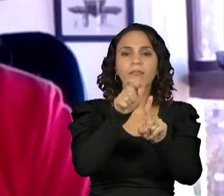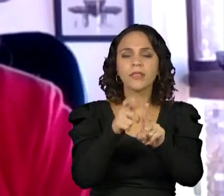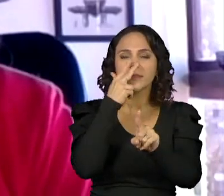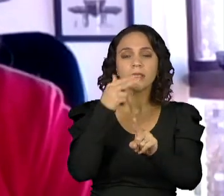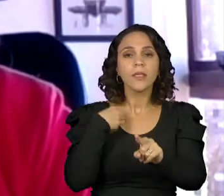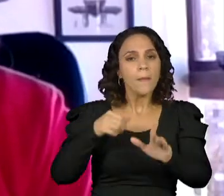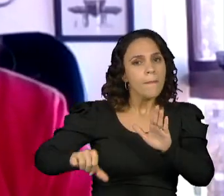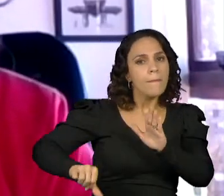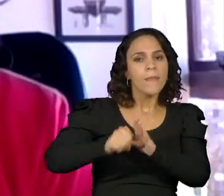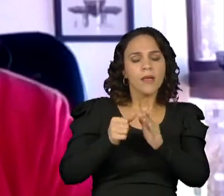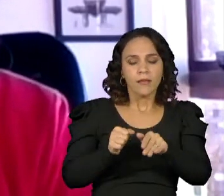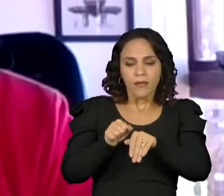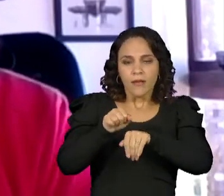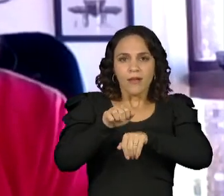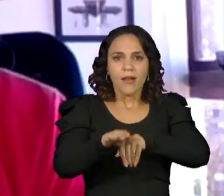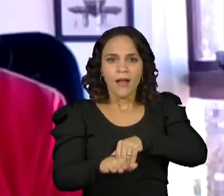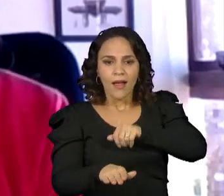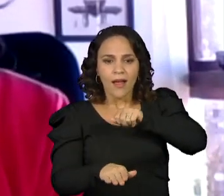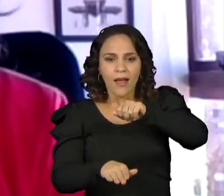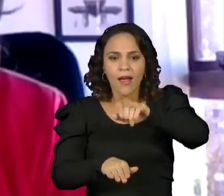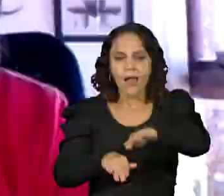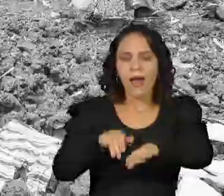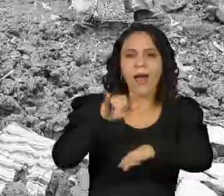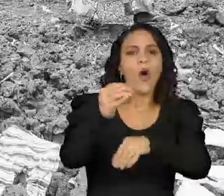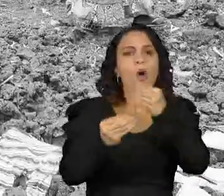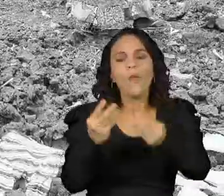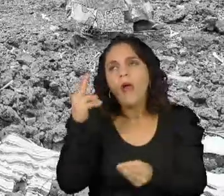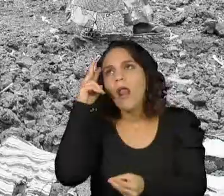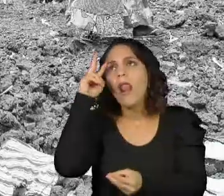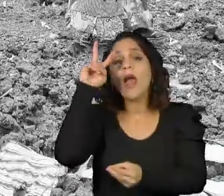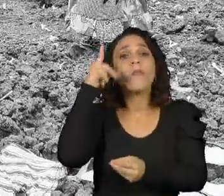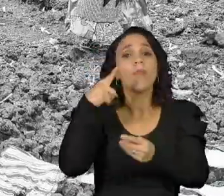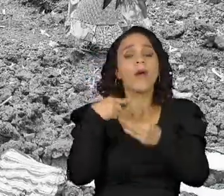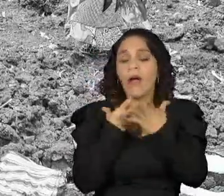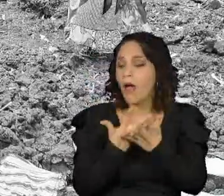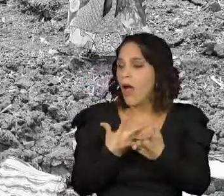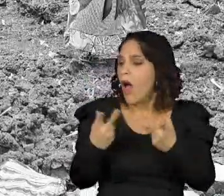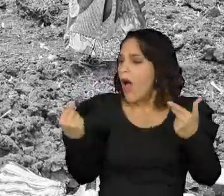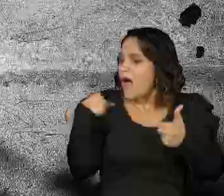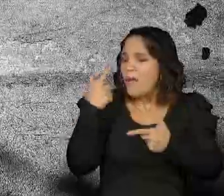primeiro passo para que elas relembrem como é caminhar.